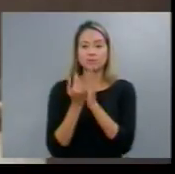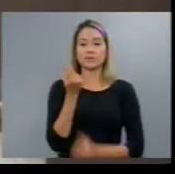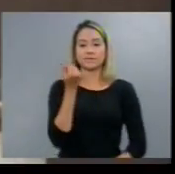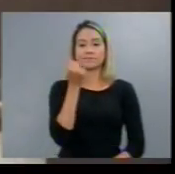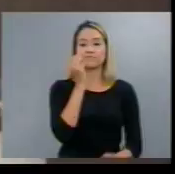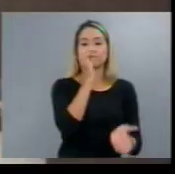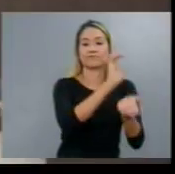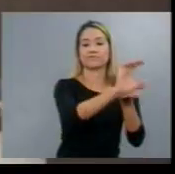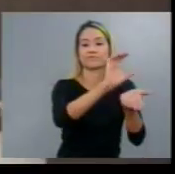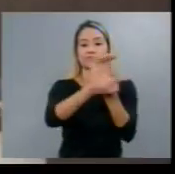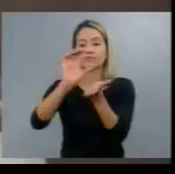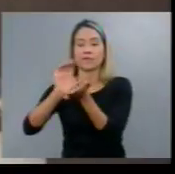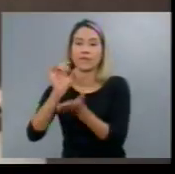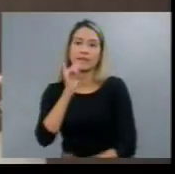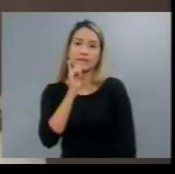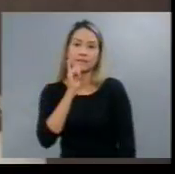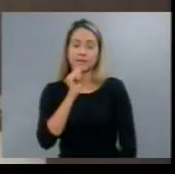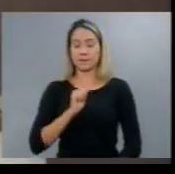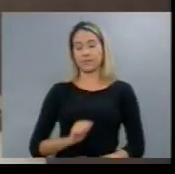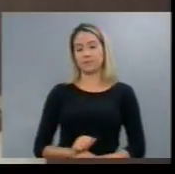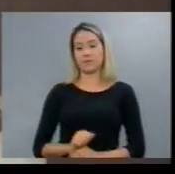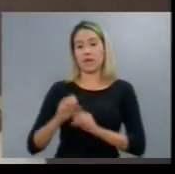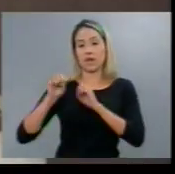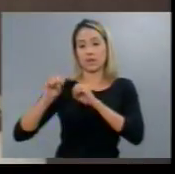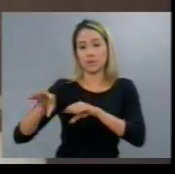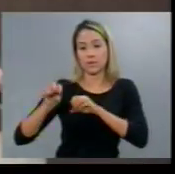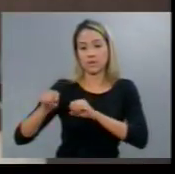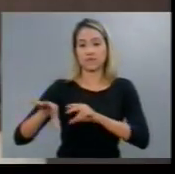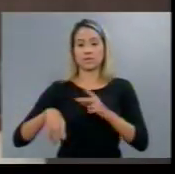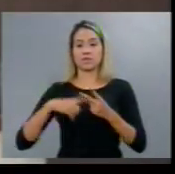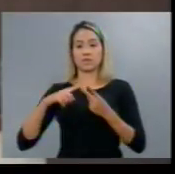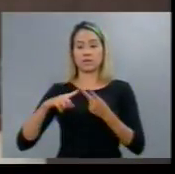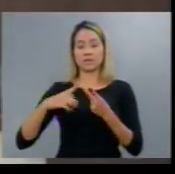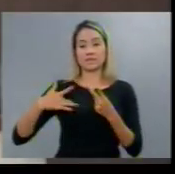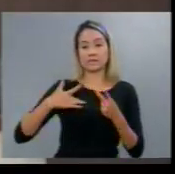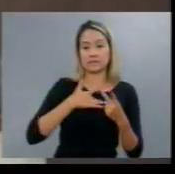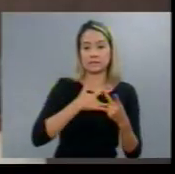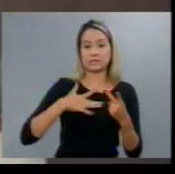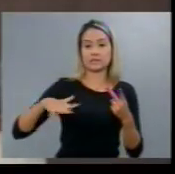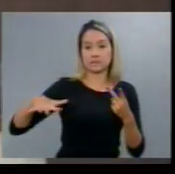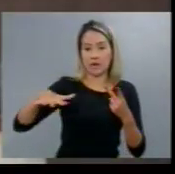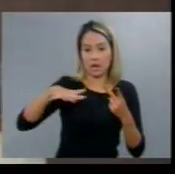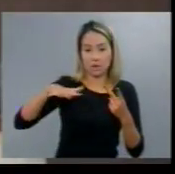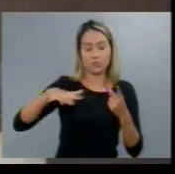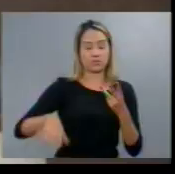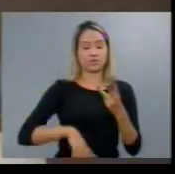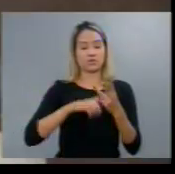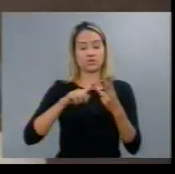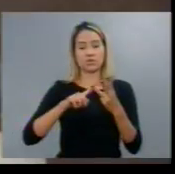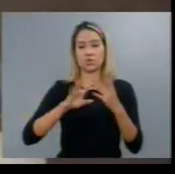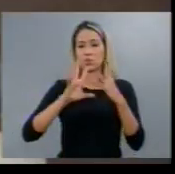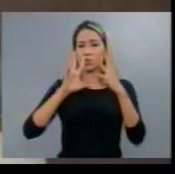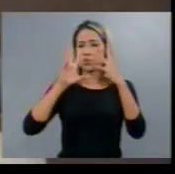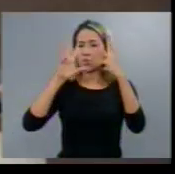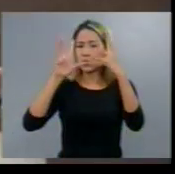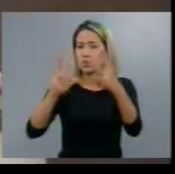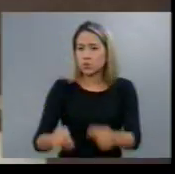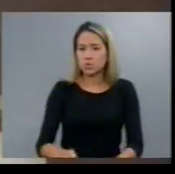gastos sociais, vai pelo congelamento das despesas